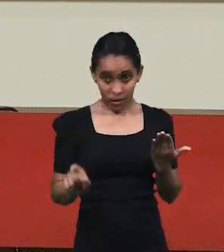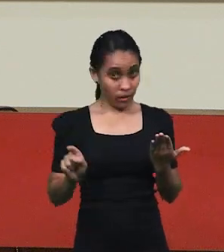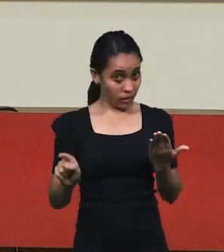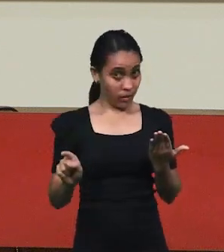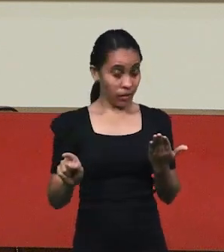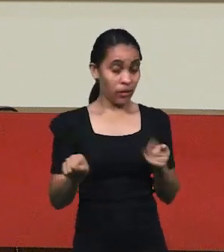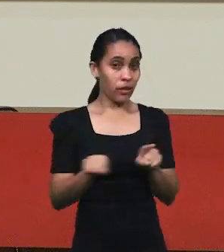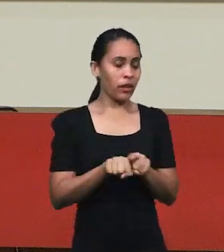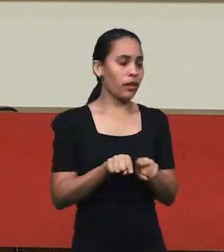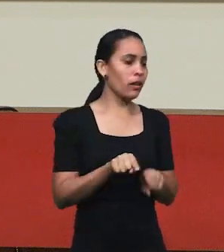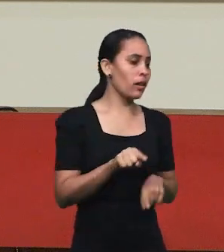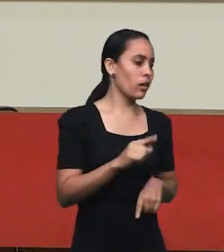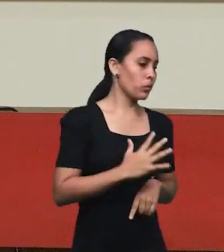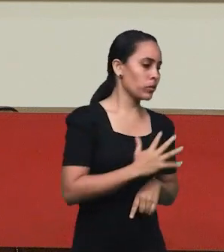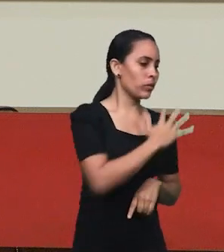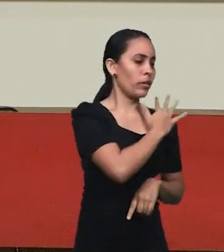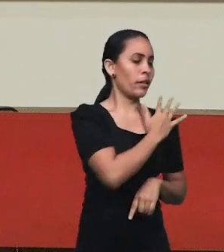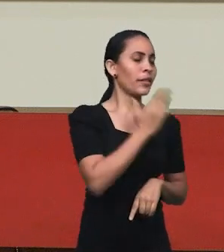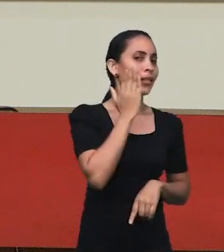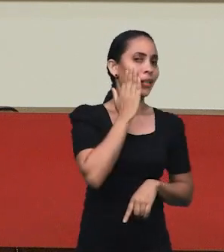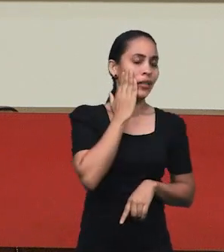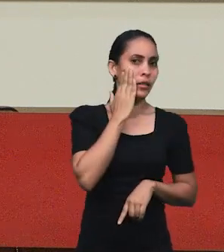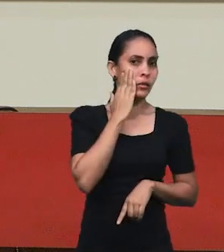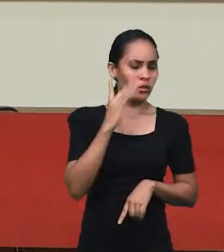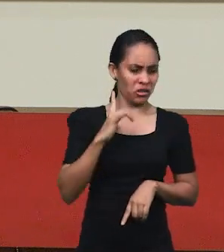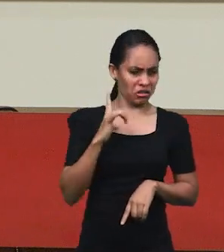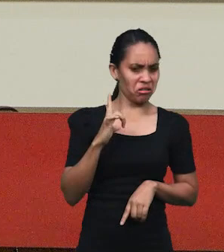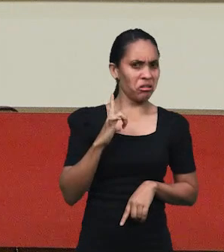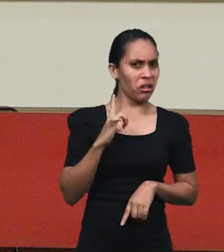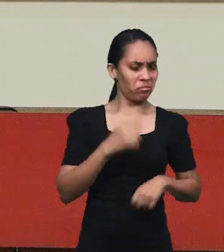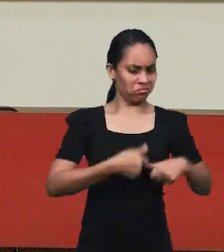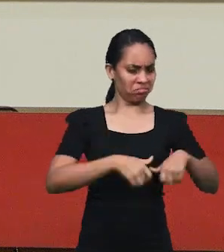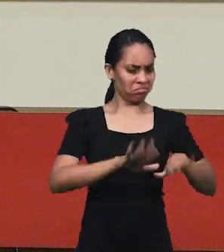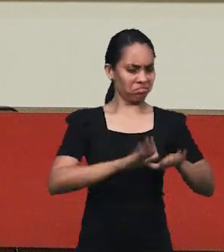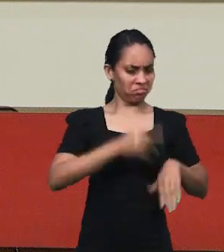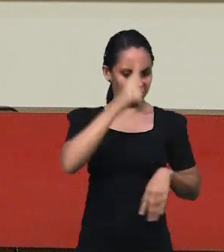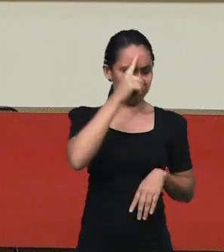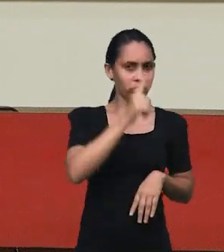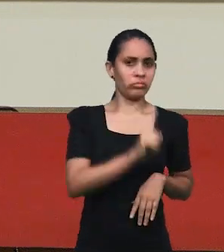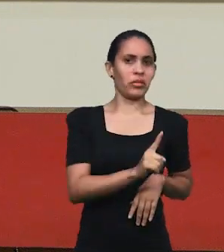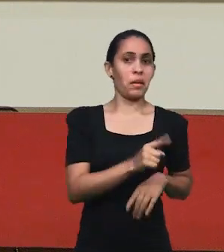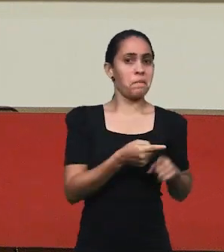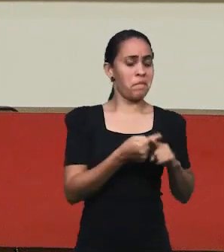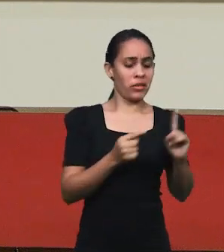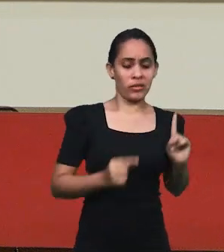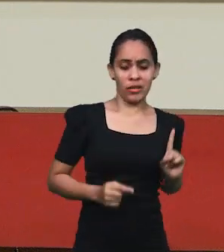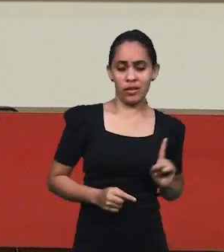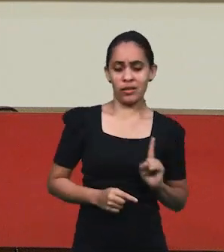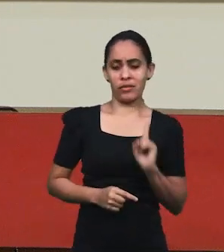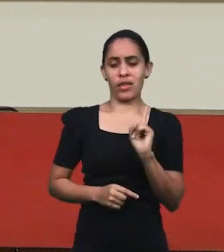comando. Ele realmente havia entendido Jesus. Mas ele vai mais além,